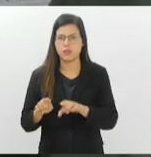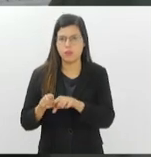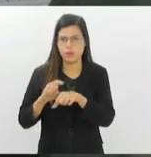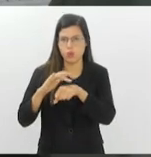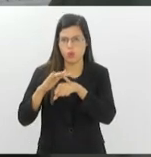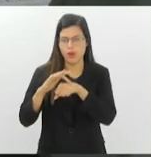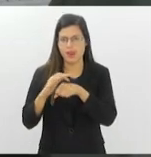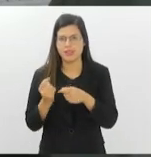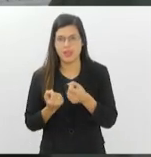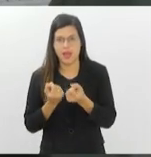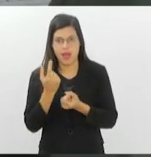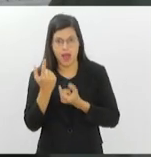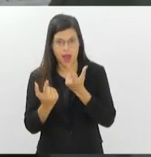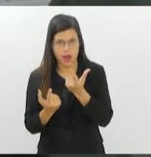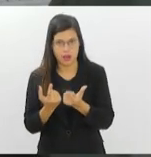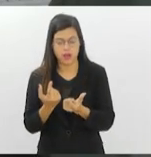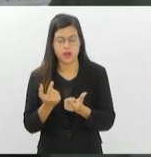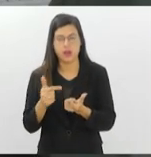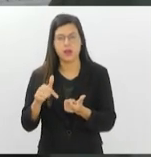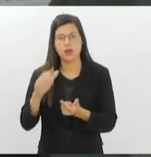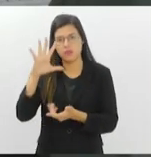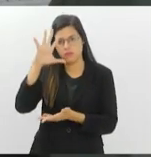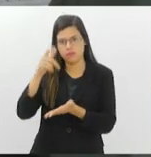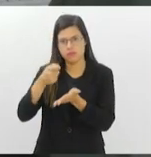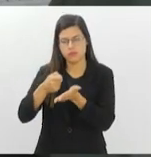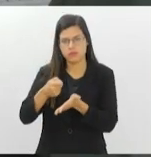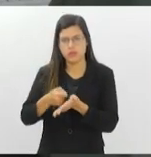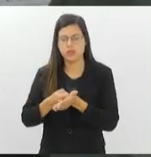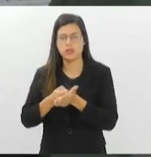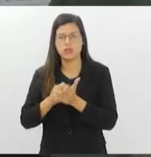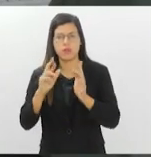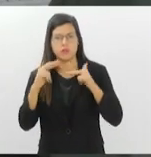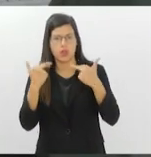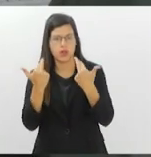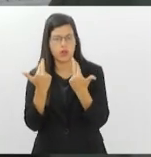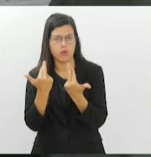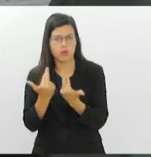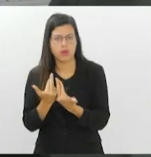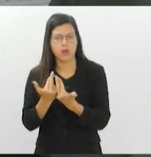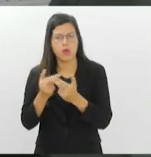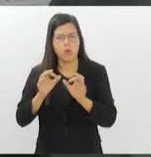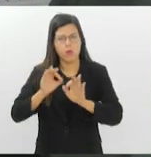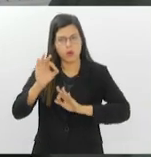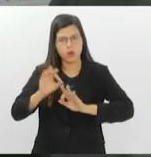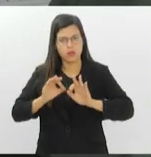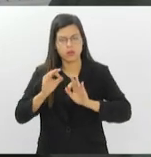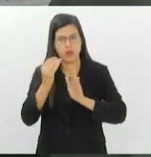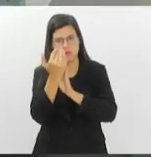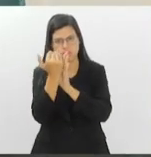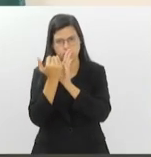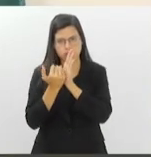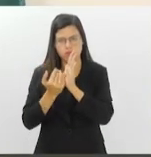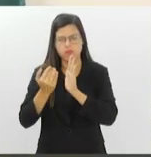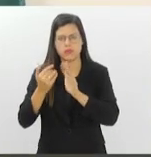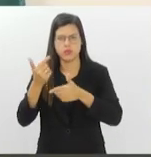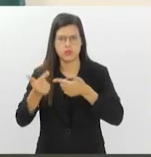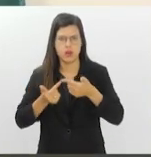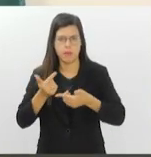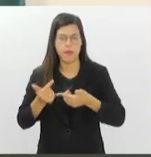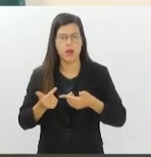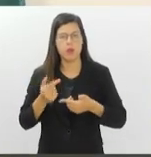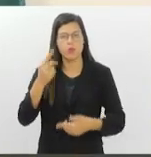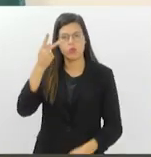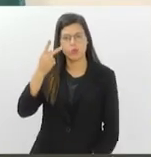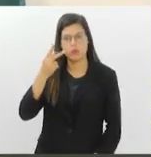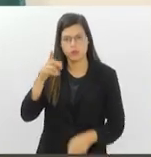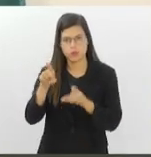raras A decisão foi tomada durante a reunião para traçar o plano de trabalho da comissão os parlamentares